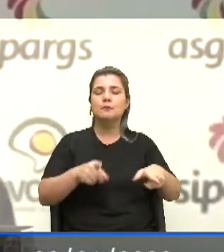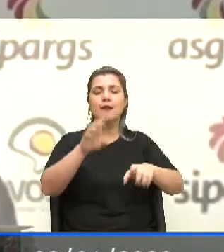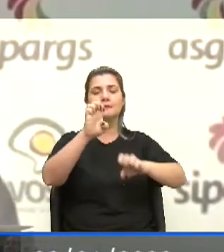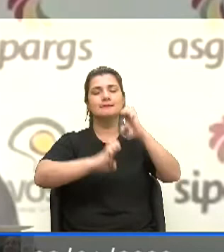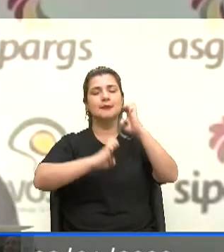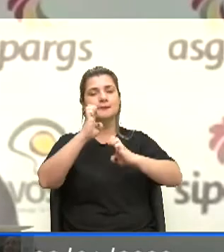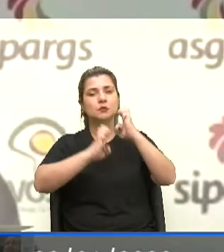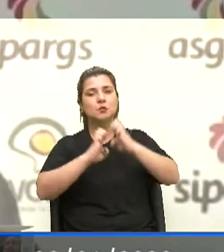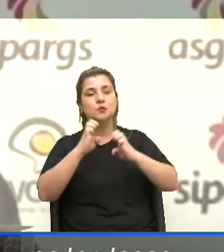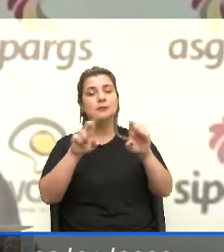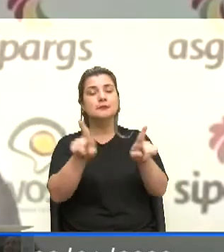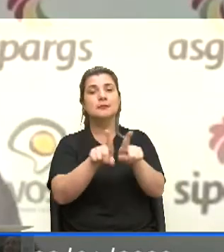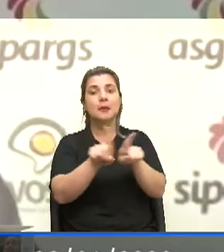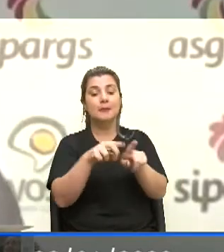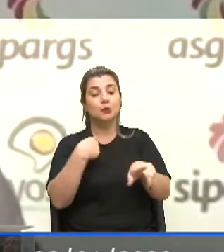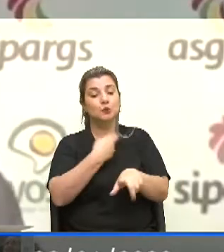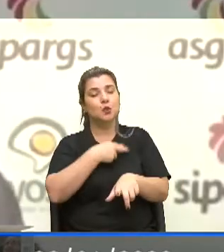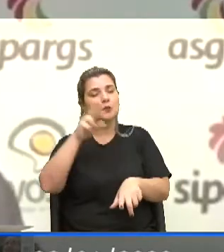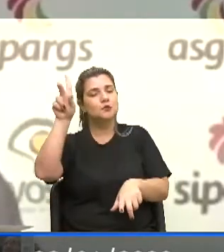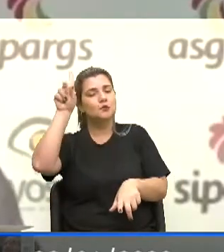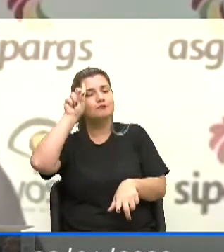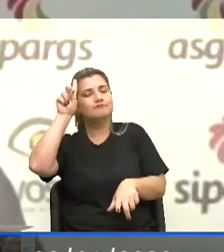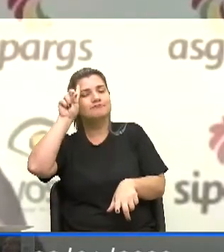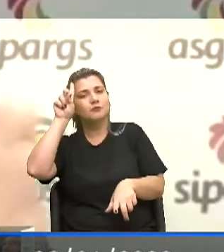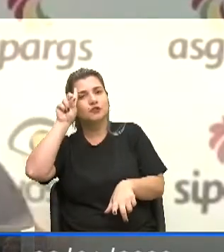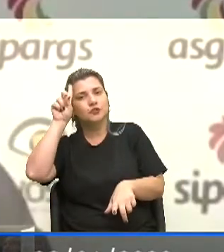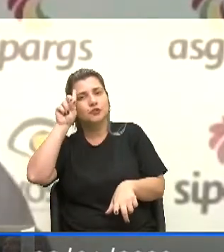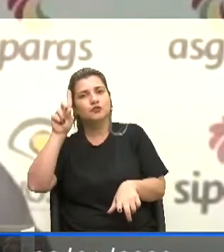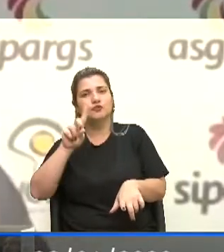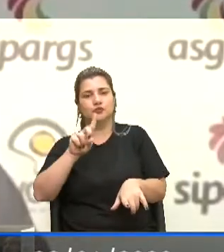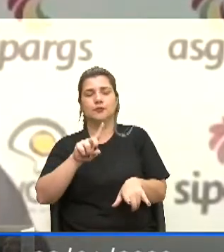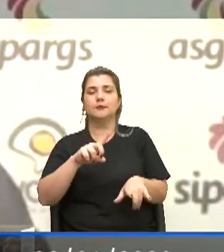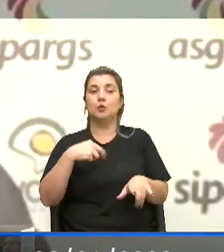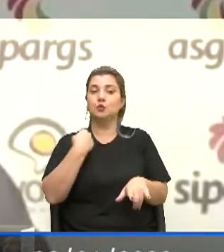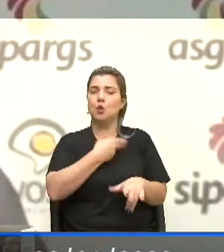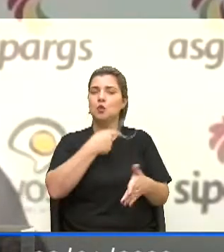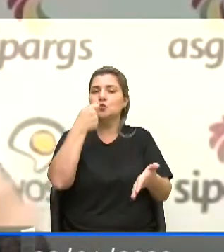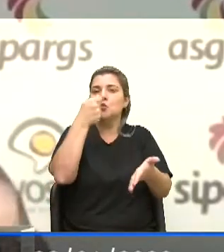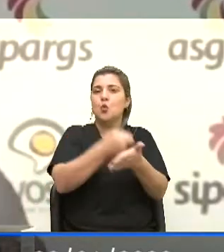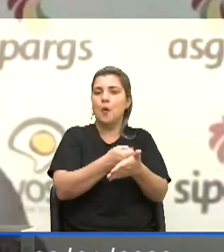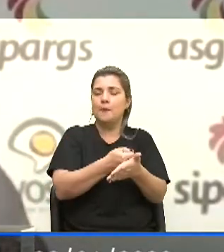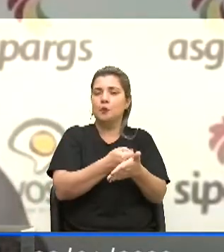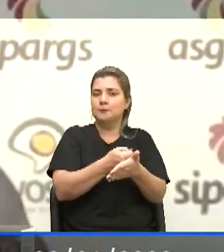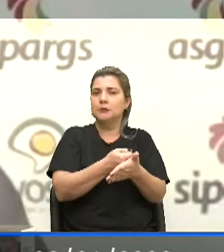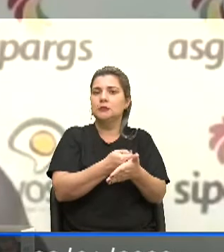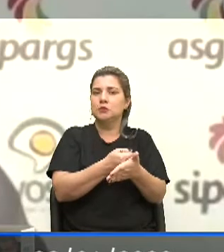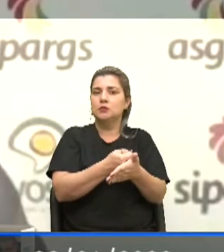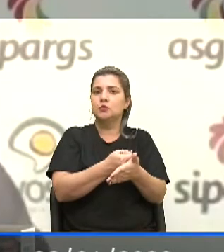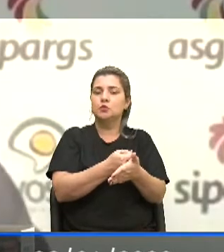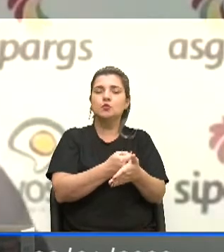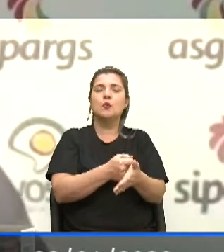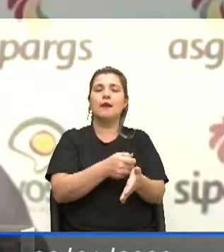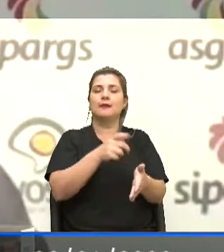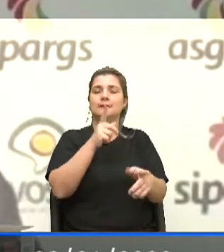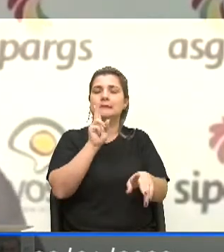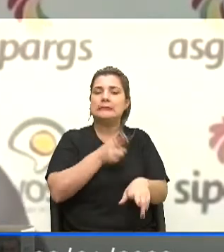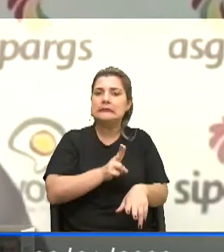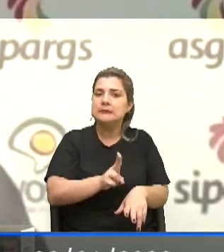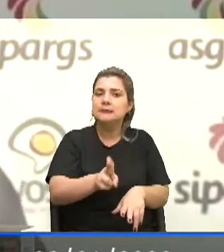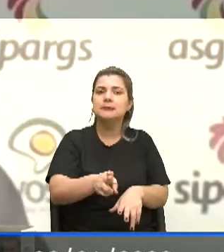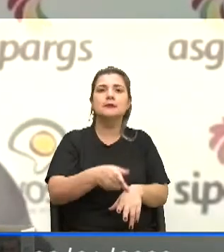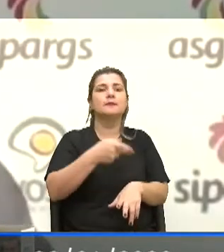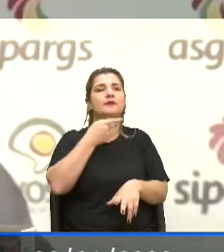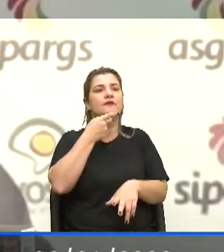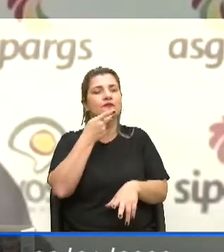Então, o nosso compromisso como instituição é reforçar a cada semana, a cada dia, para as empresas que